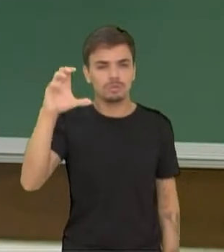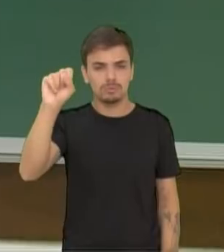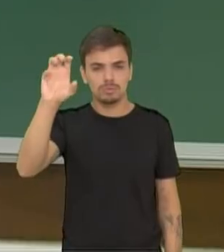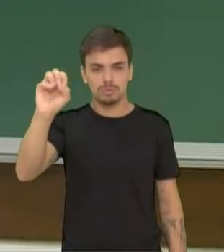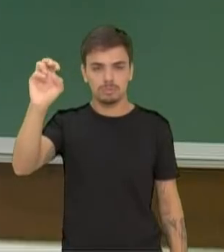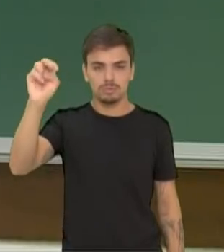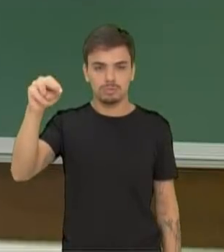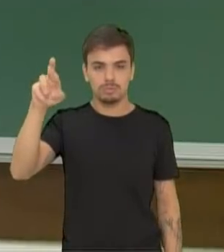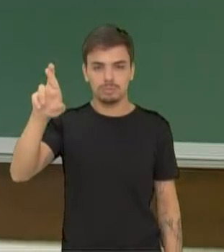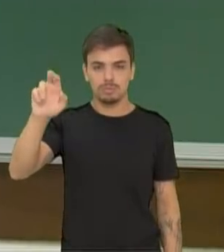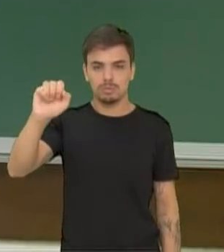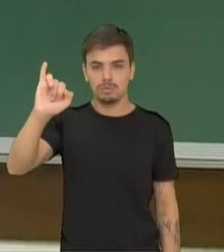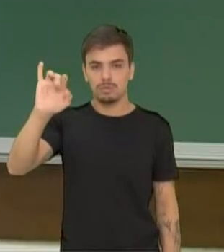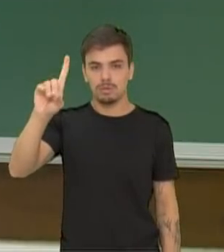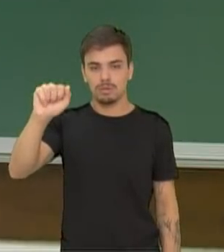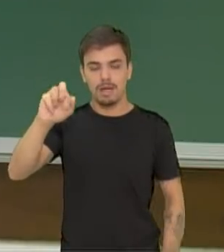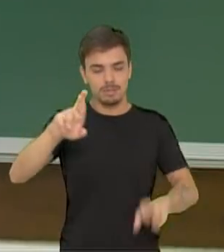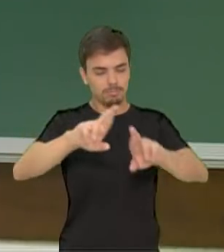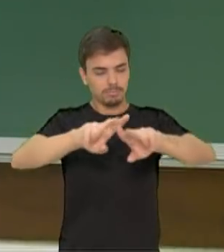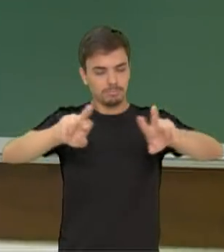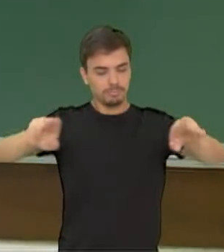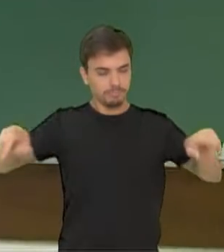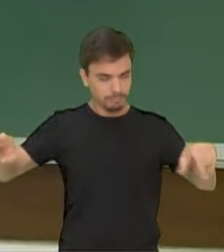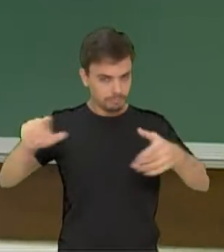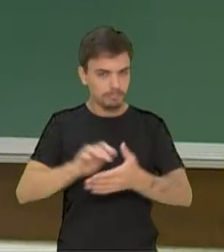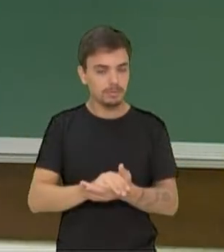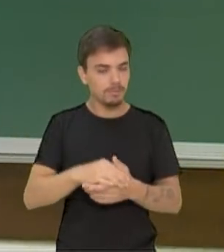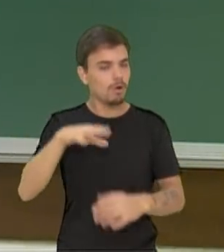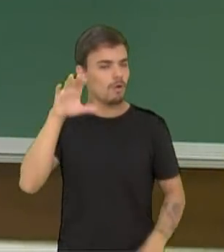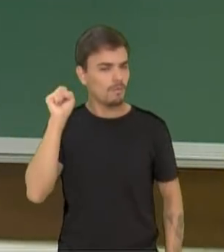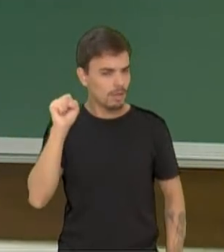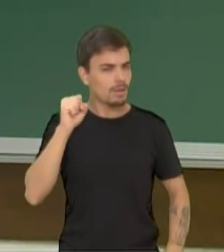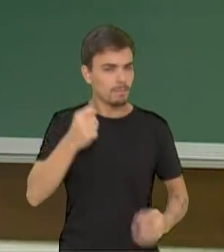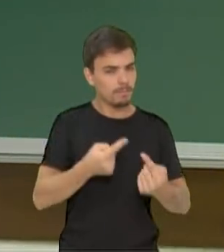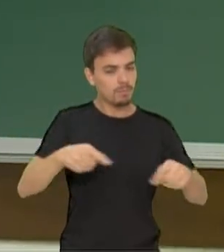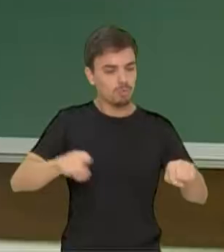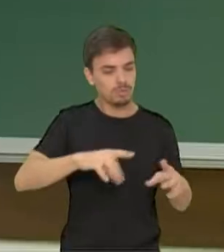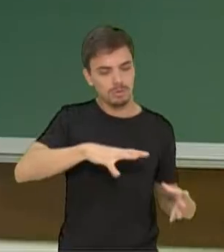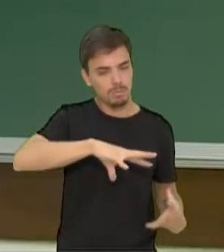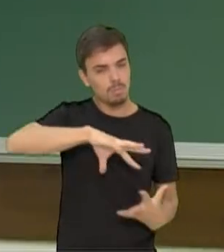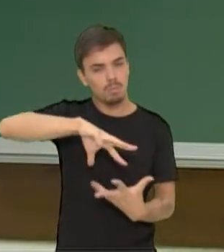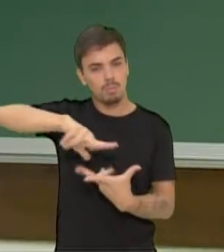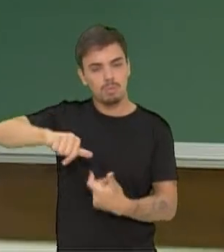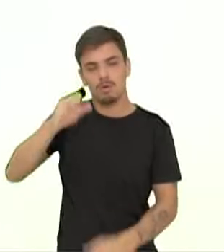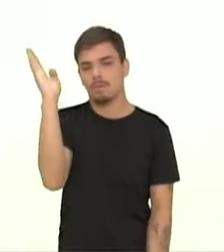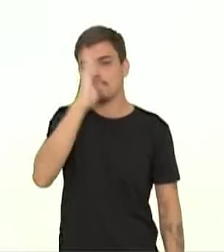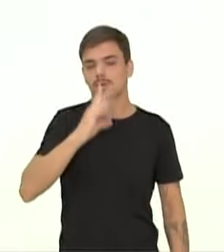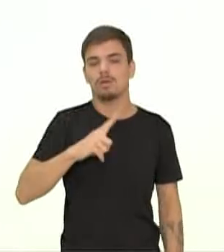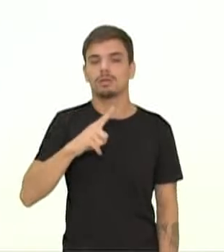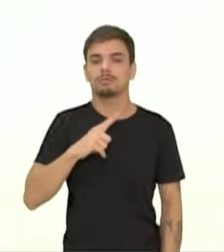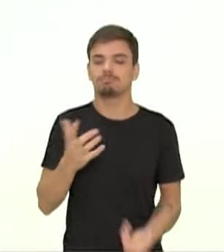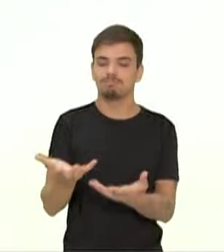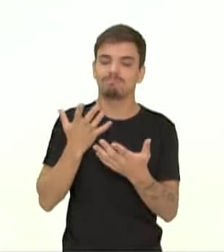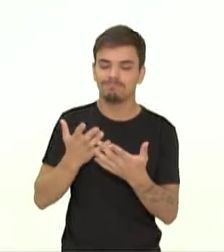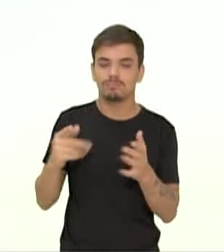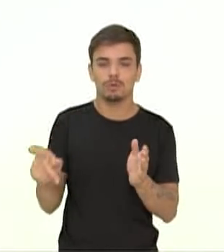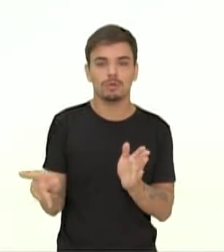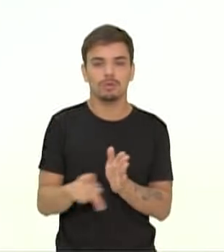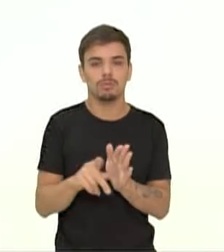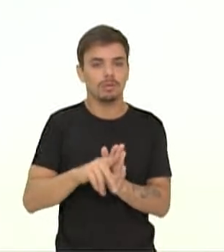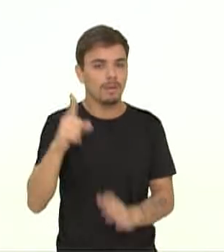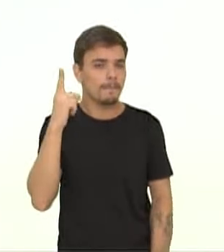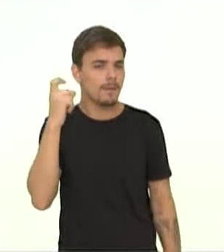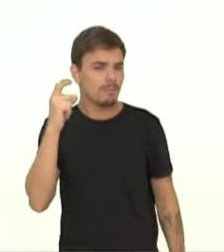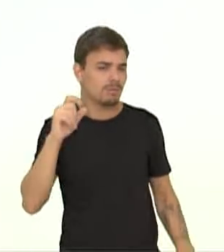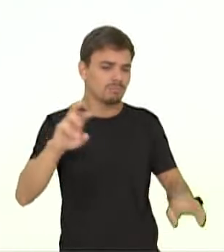dessa possibilidade de ouvir músicas ao redor do mundo, do Brasil, olha lá. A busca de novas sonoridades do Brasil e do